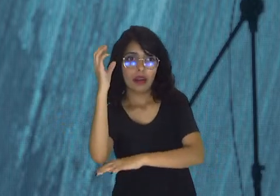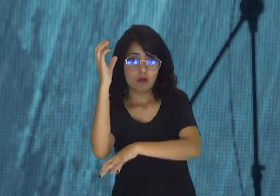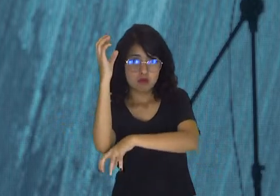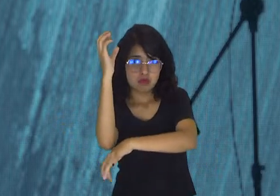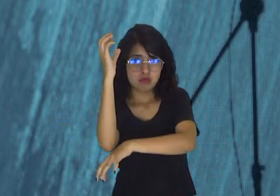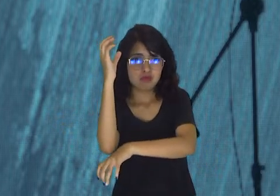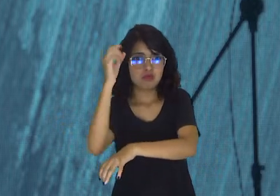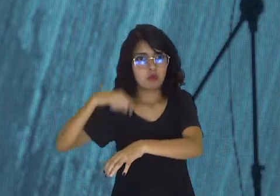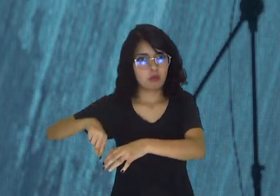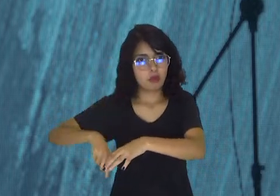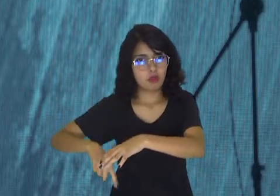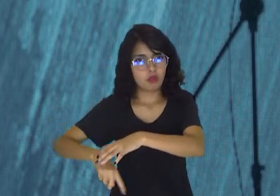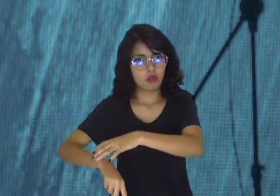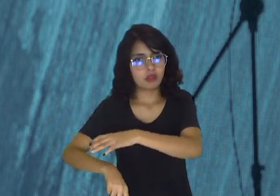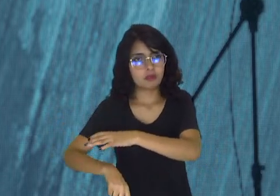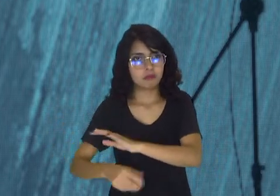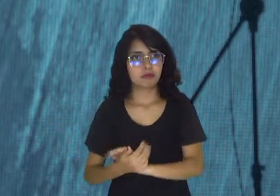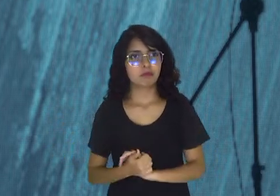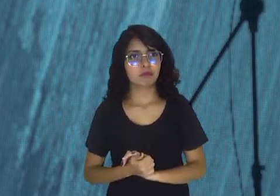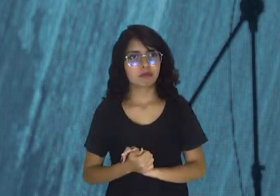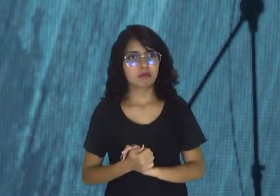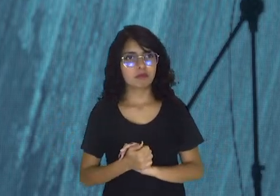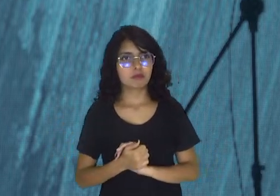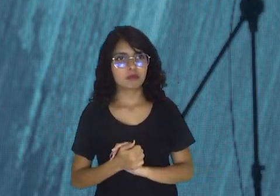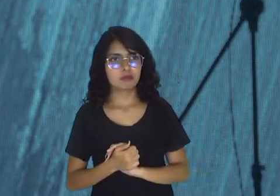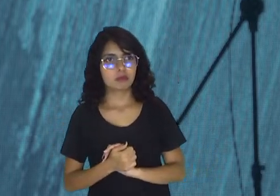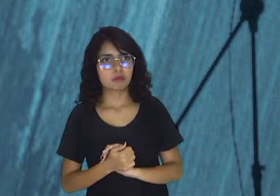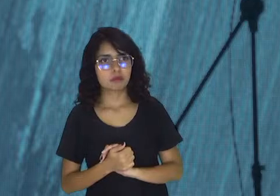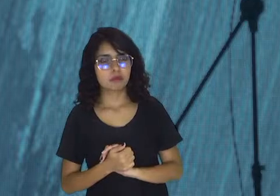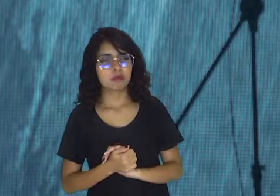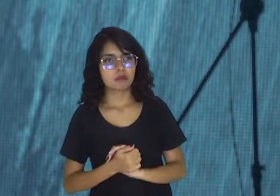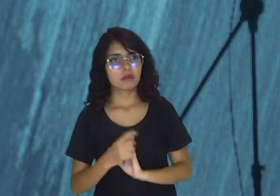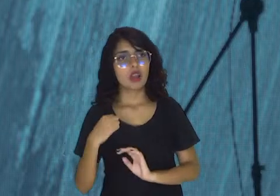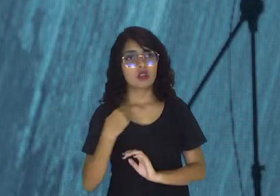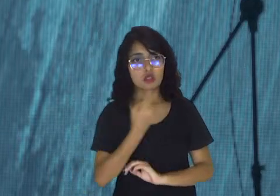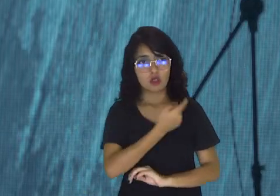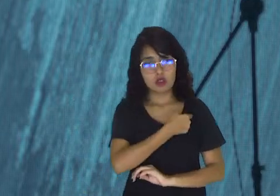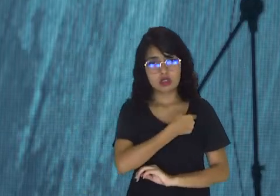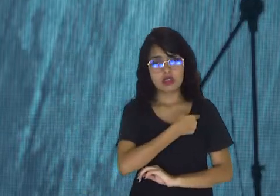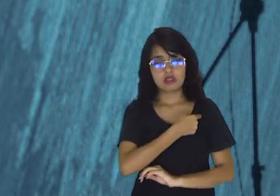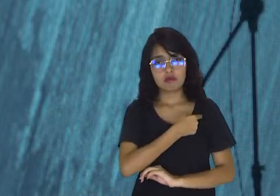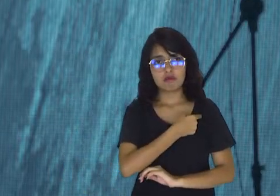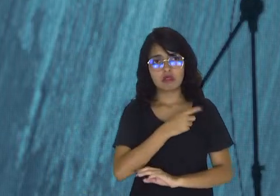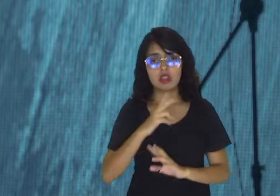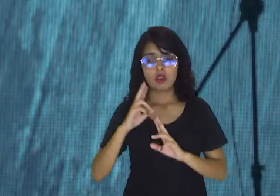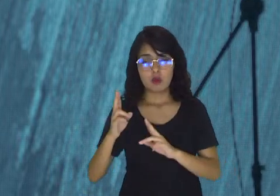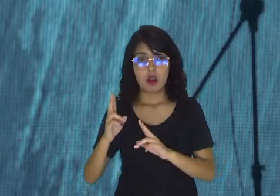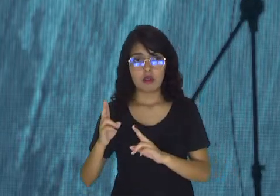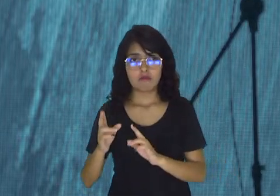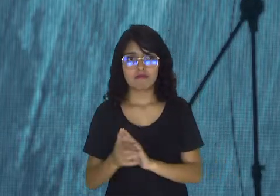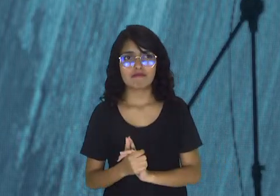uma metáfora. Assim como a árvore, somos nós. Tais árvores